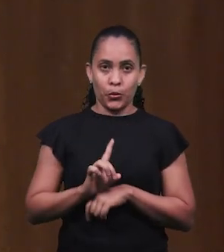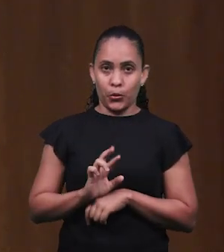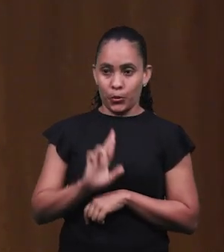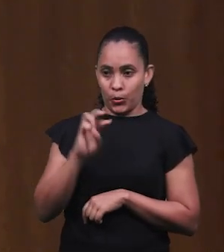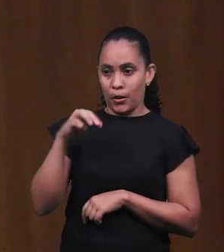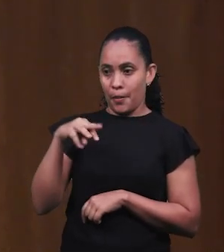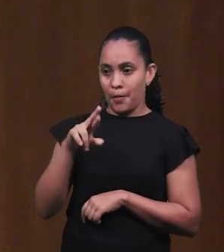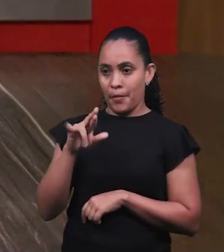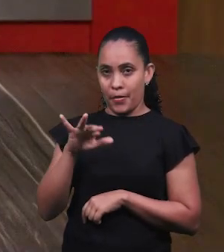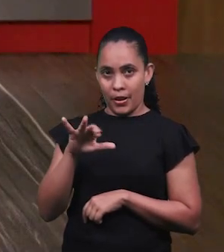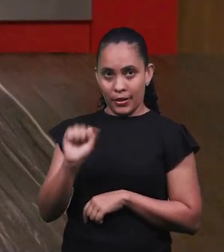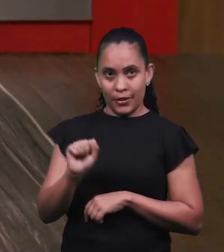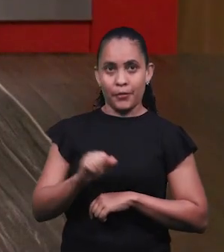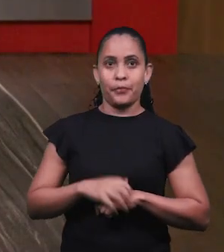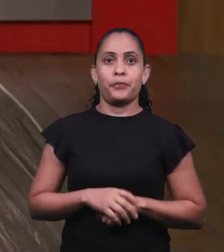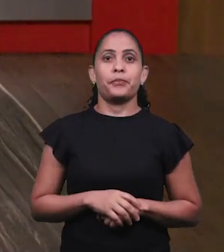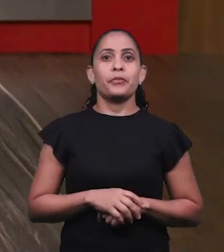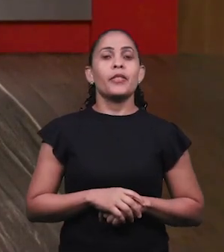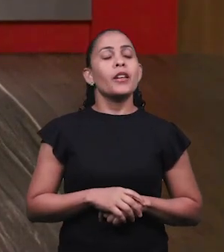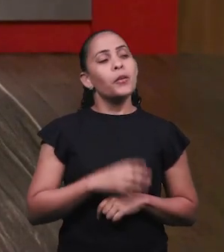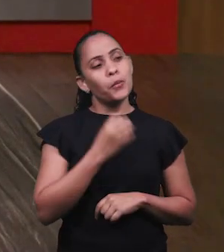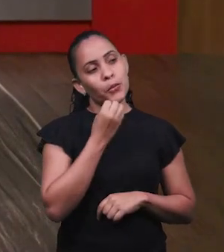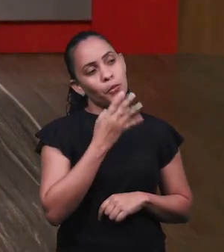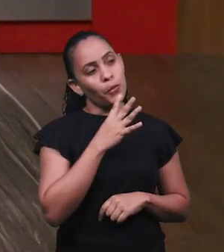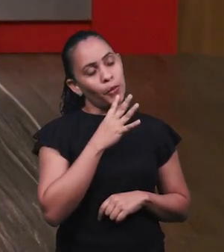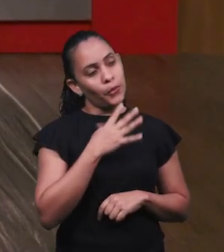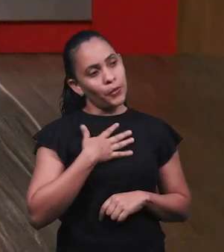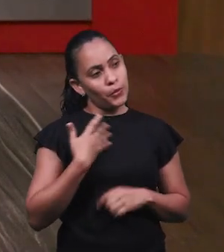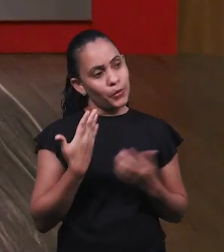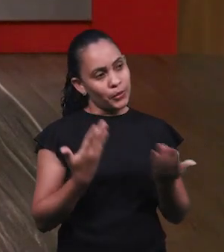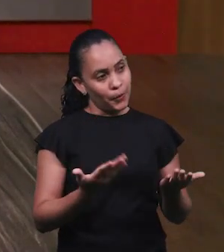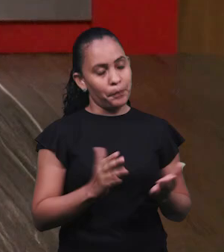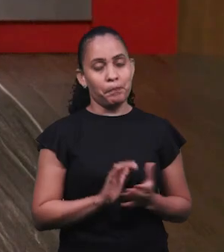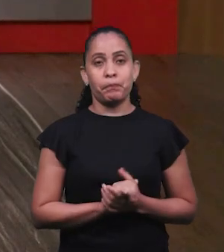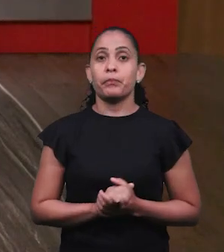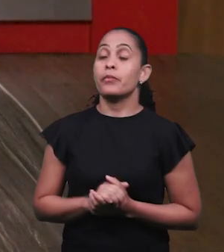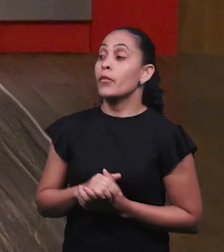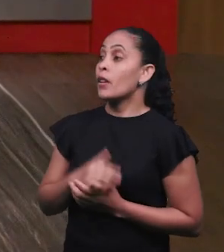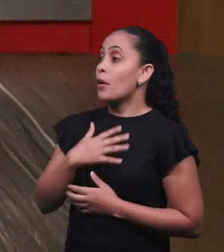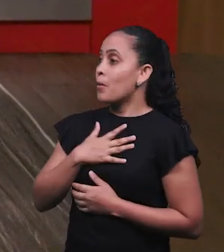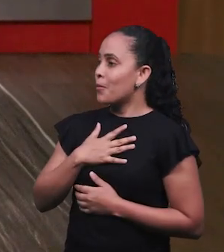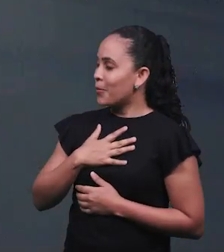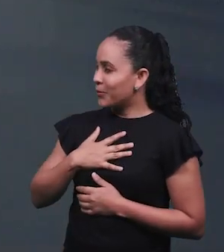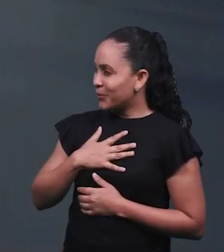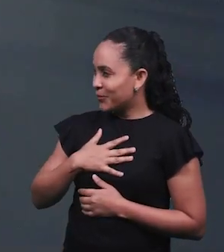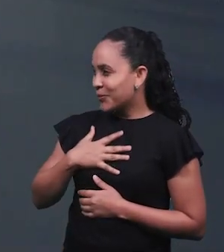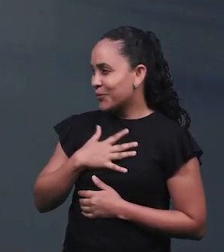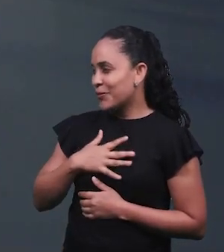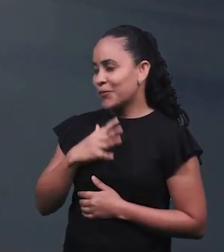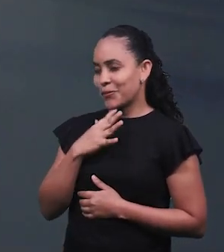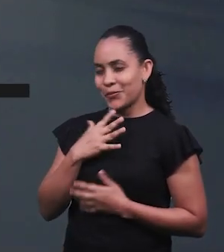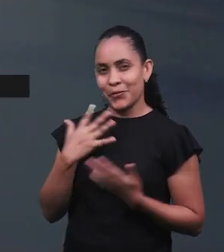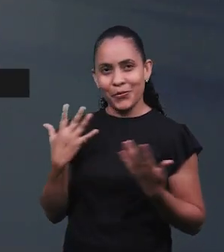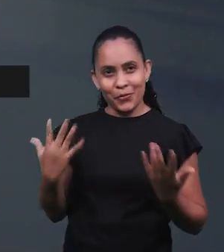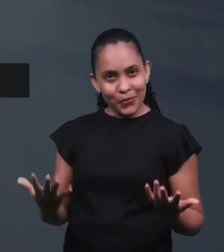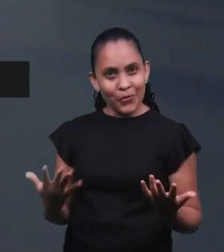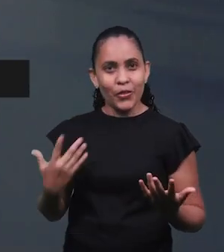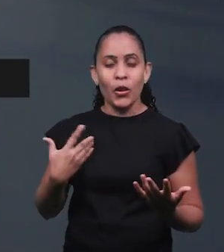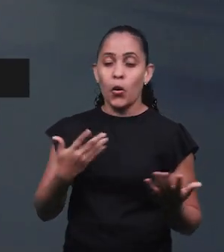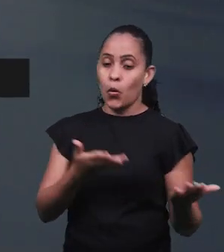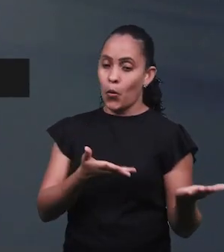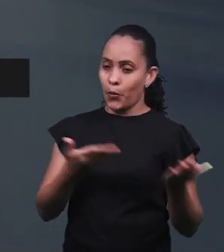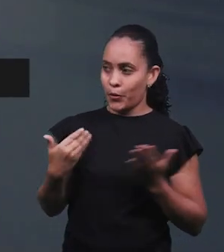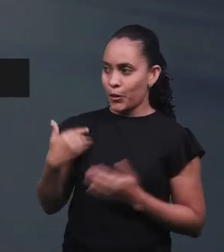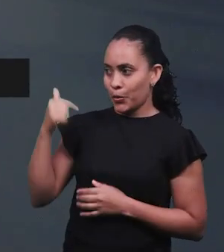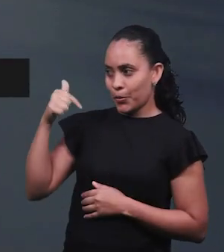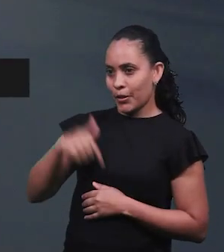Maria Valéria de Oliveira Magalhães. Que prazer tê-la aqui no programa, doutora. Prazer é meu, eu que agradeço o convite para